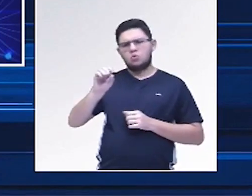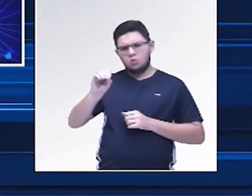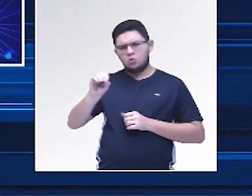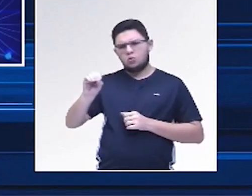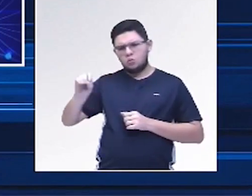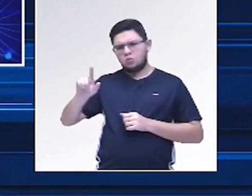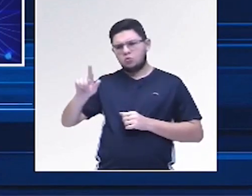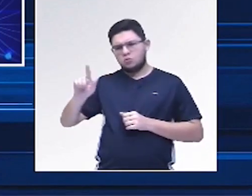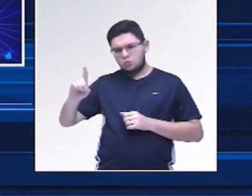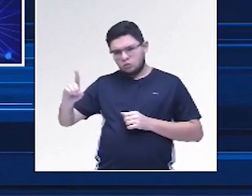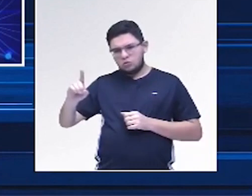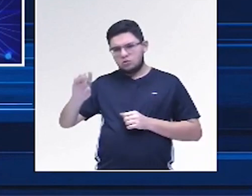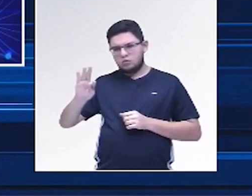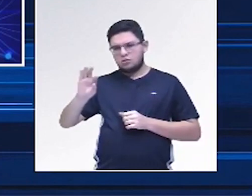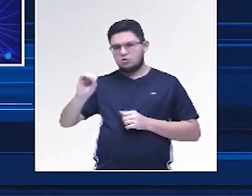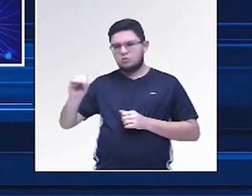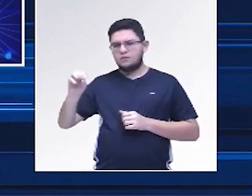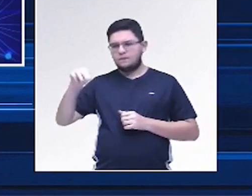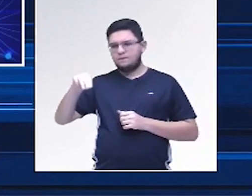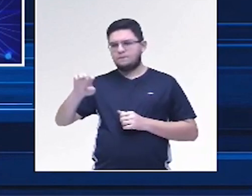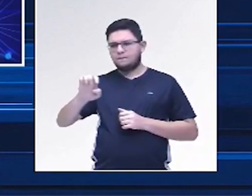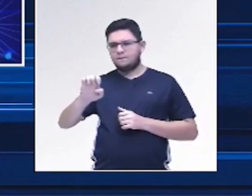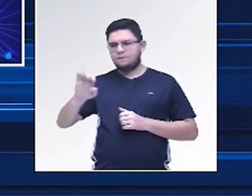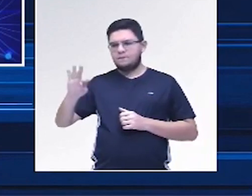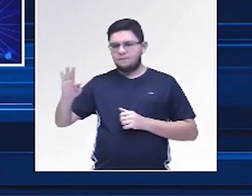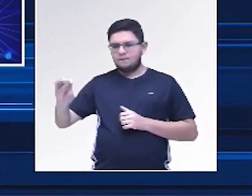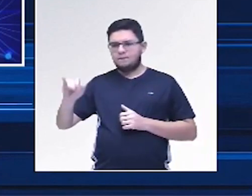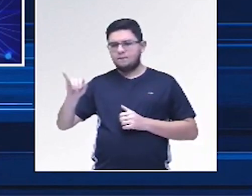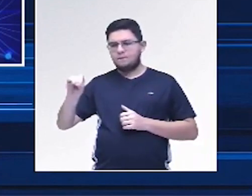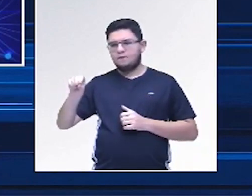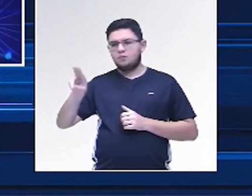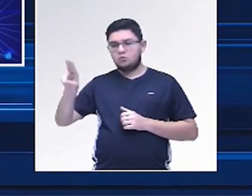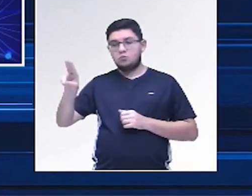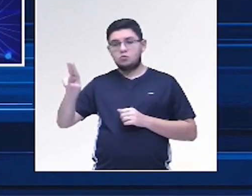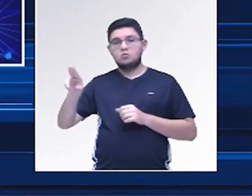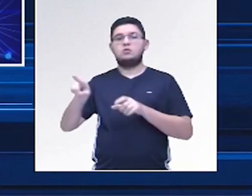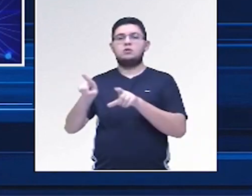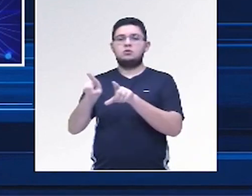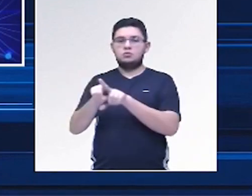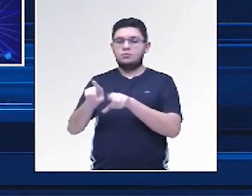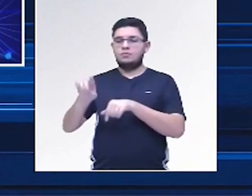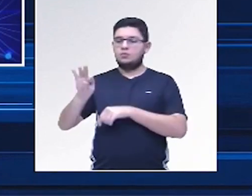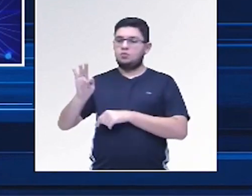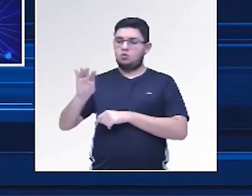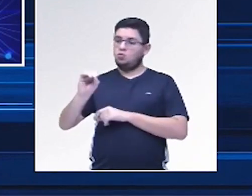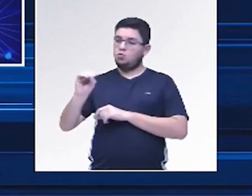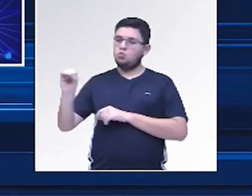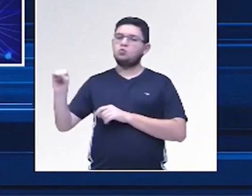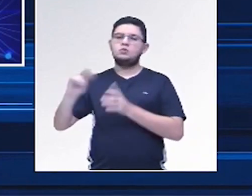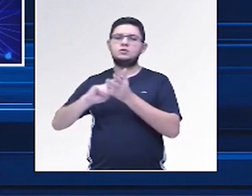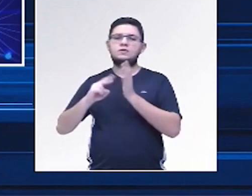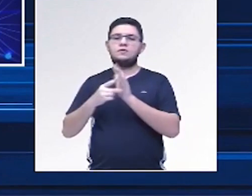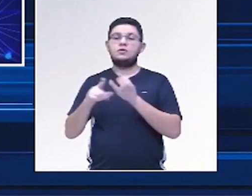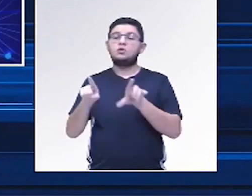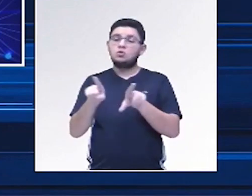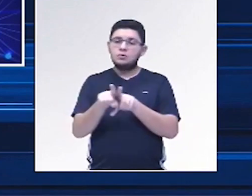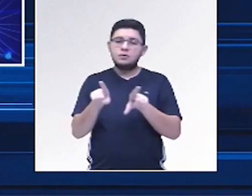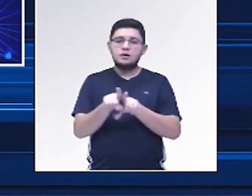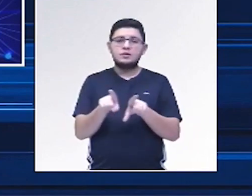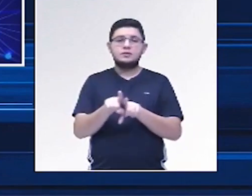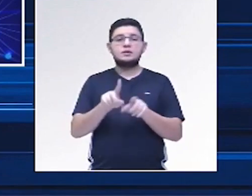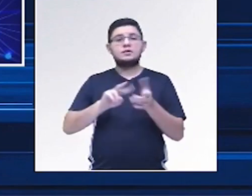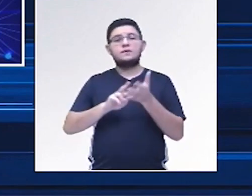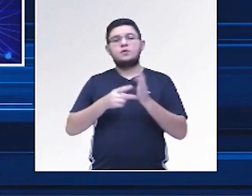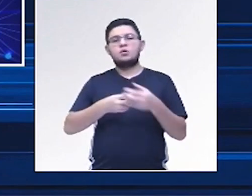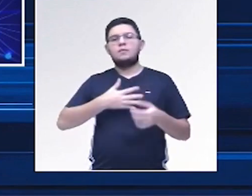Significa também. Então, eu falei, good to meet you, Eduardo. Bom conhecer você, Eduardo. Prazer em conhecer você. E ele vai falar, good to